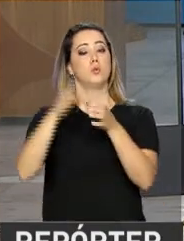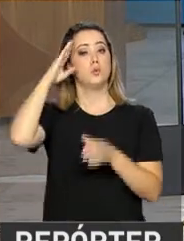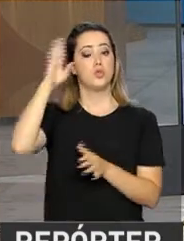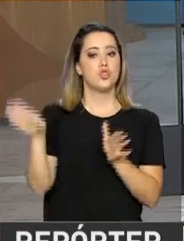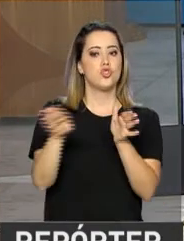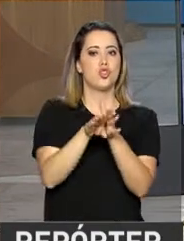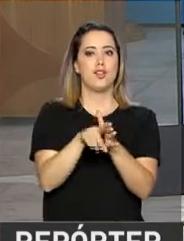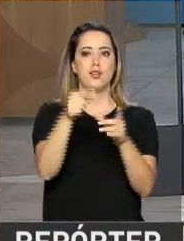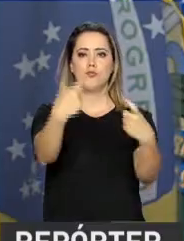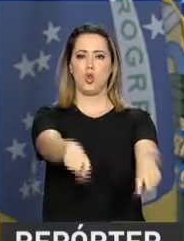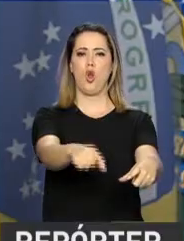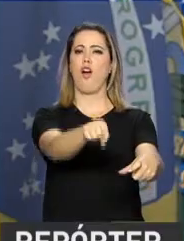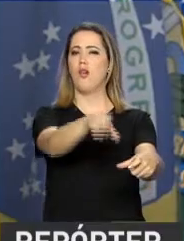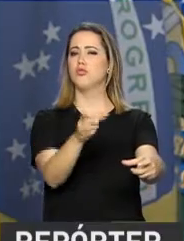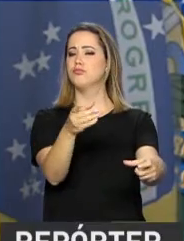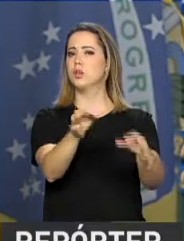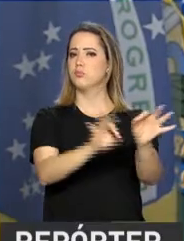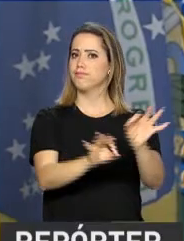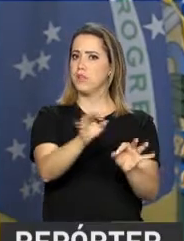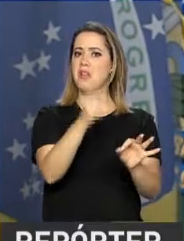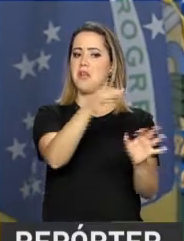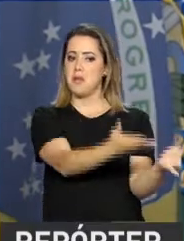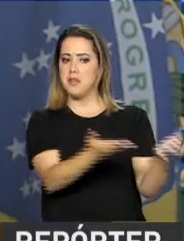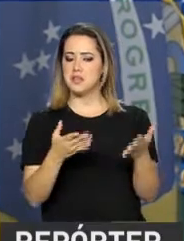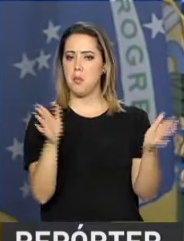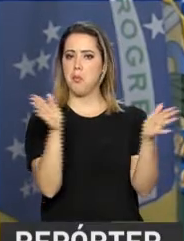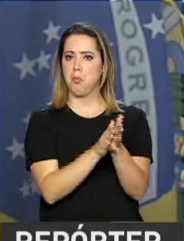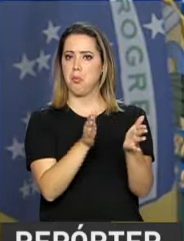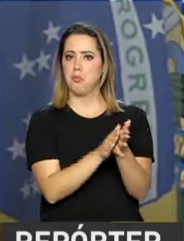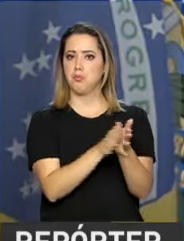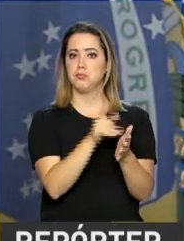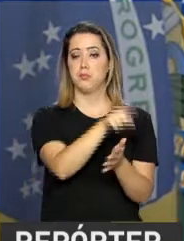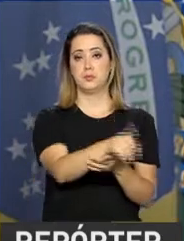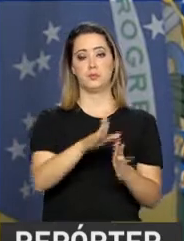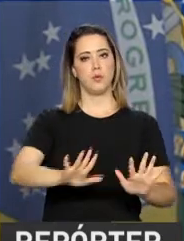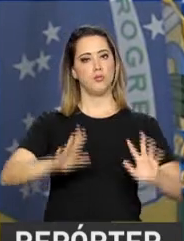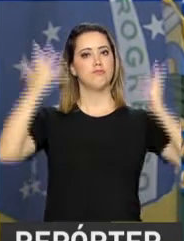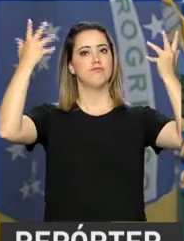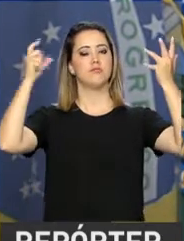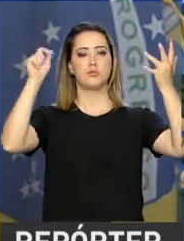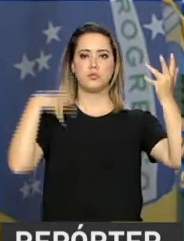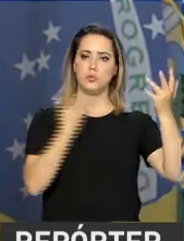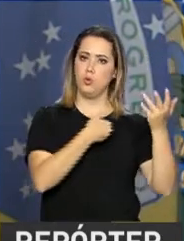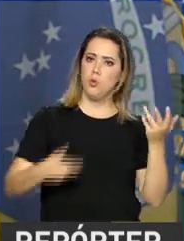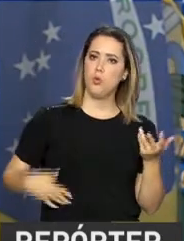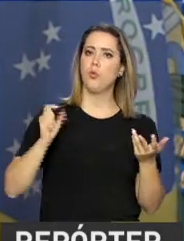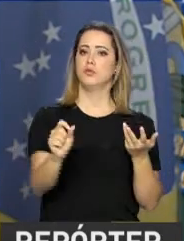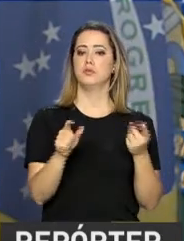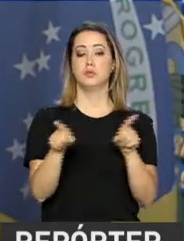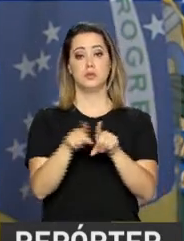chegam nesses estados elas são recebidas com aplausos o que engrandece o governo